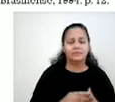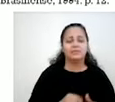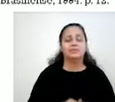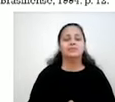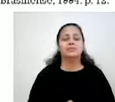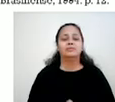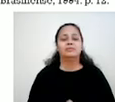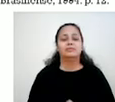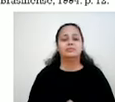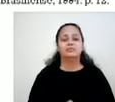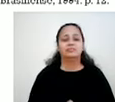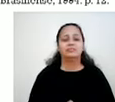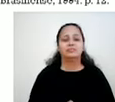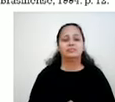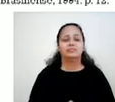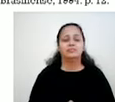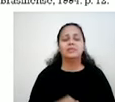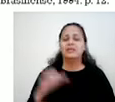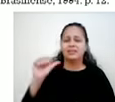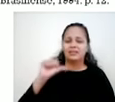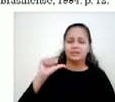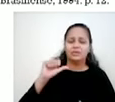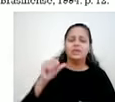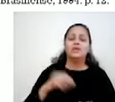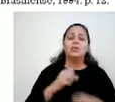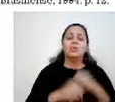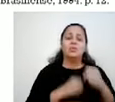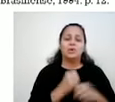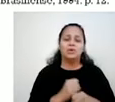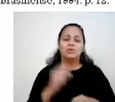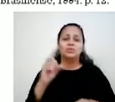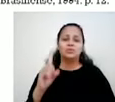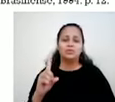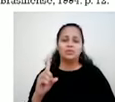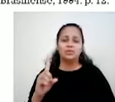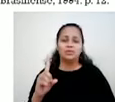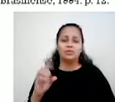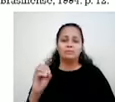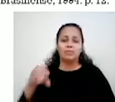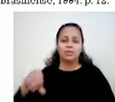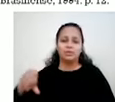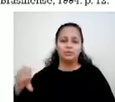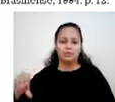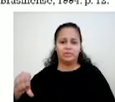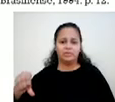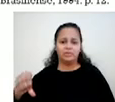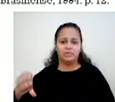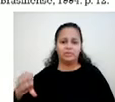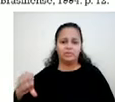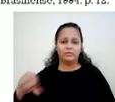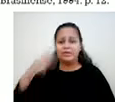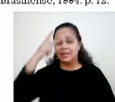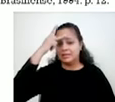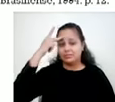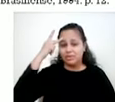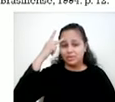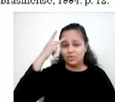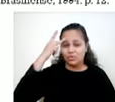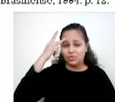crentes, né? Pessoal, em 1099, os combatentes da Primeira